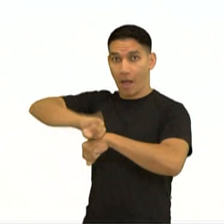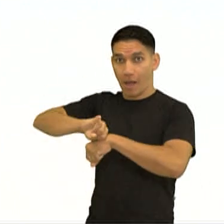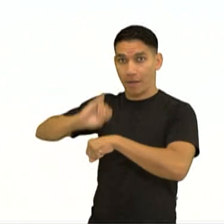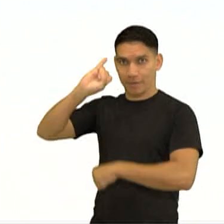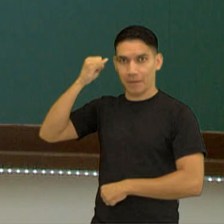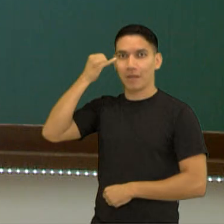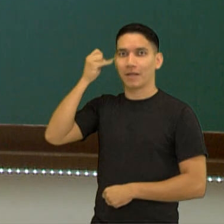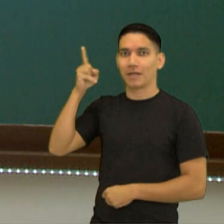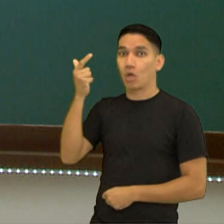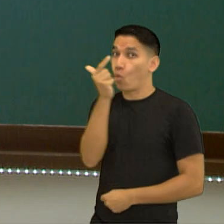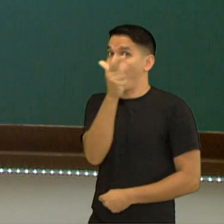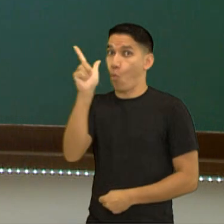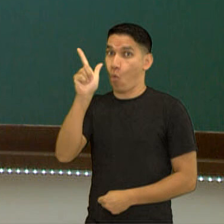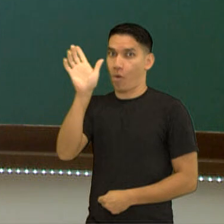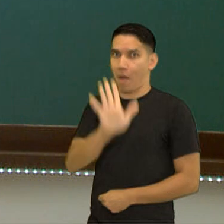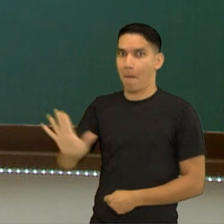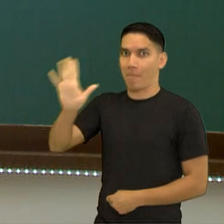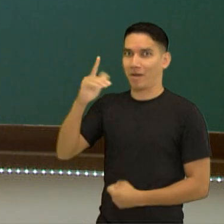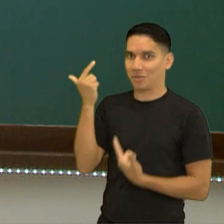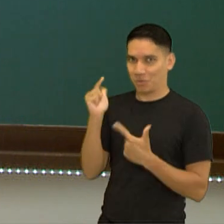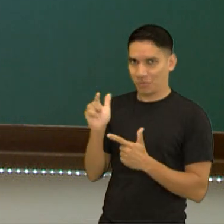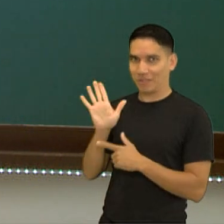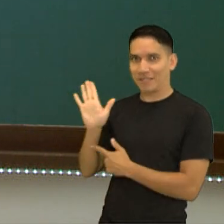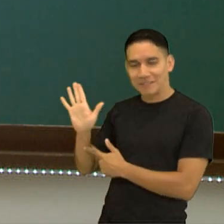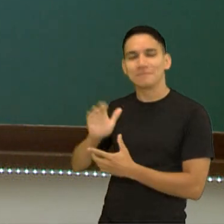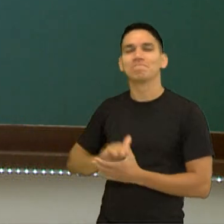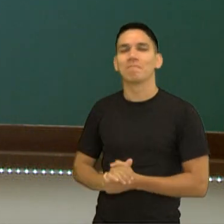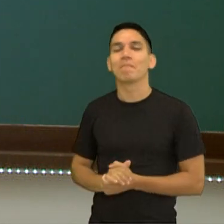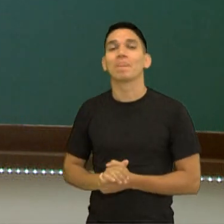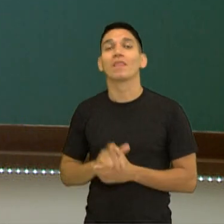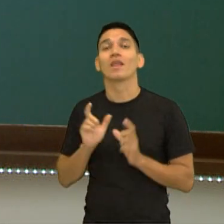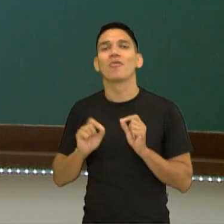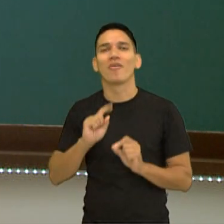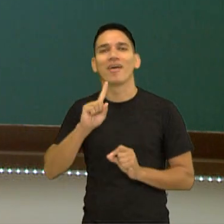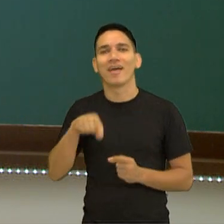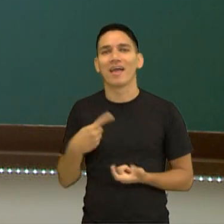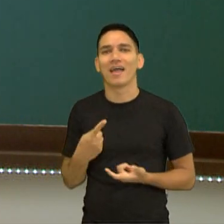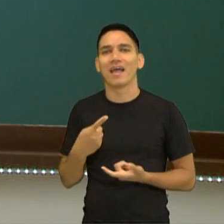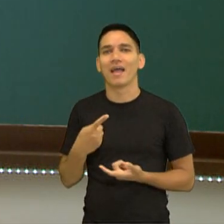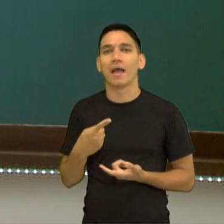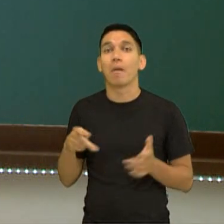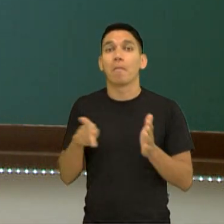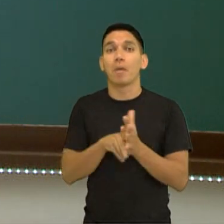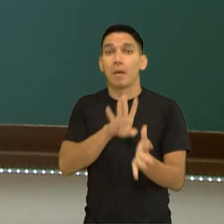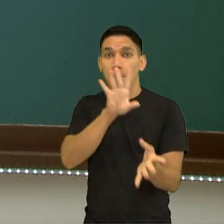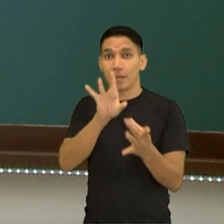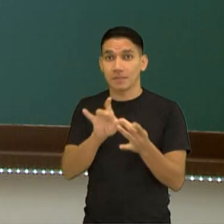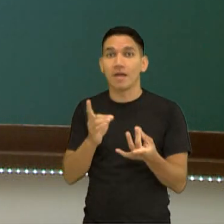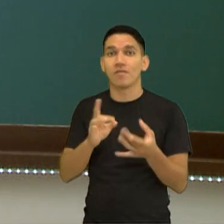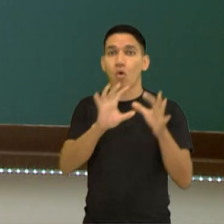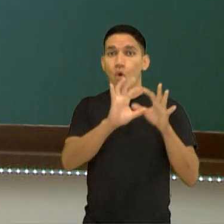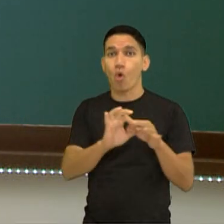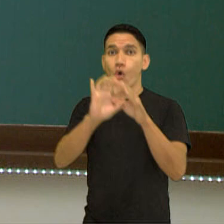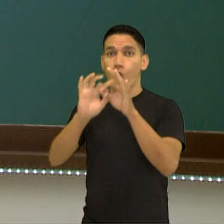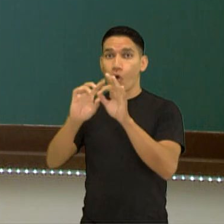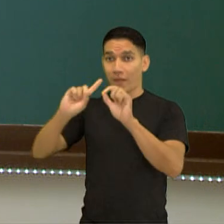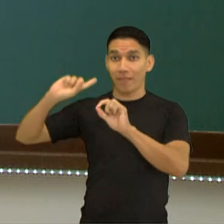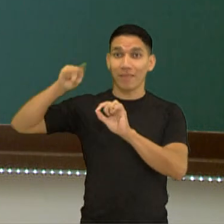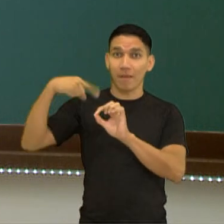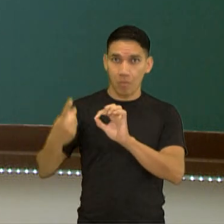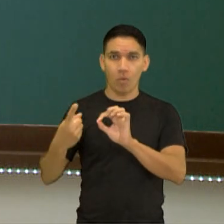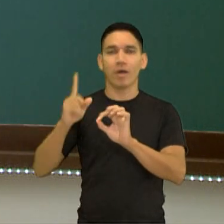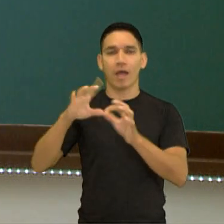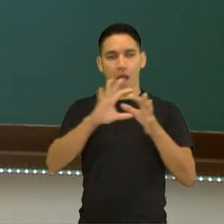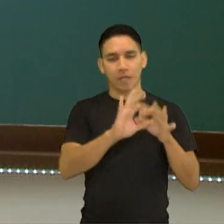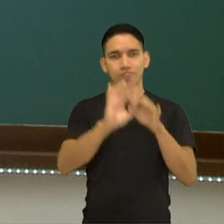O outro, que não está aqui, nessa imagem agora, é das Paralimpíadas, que acontecem sempre depois,